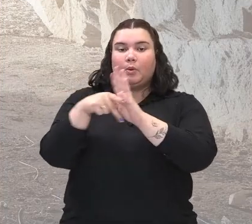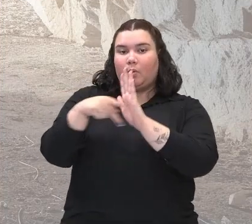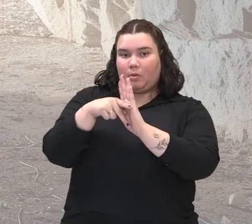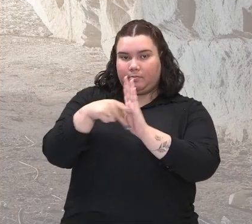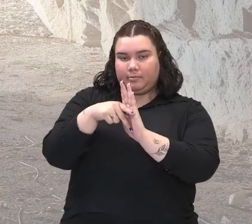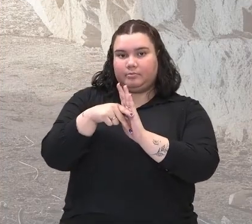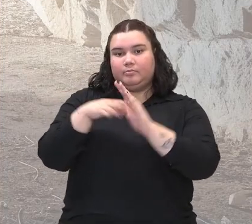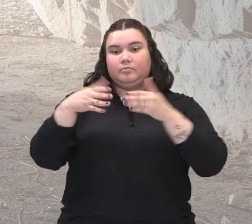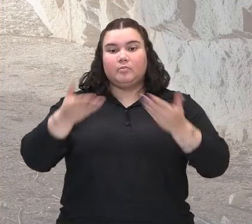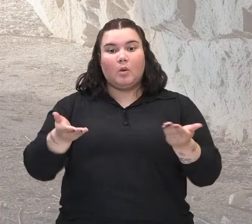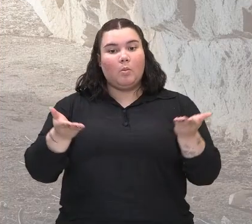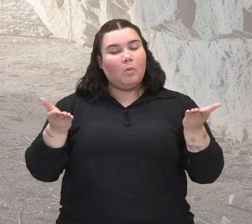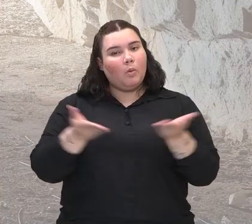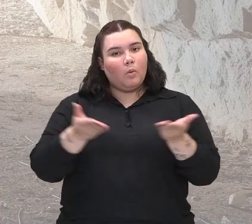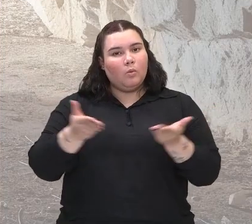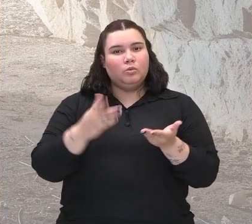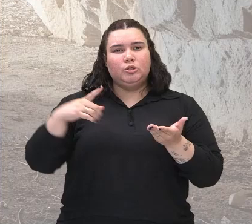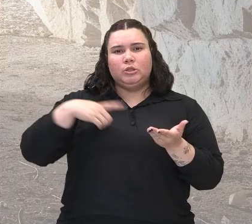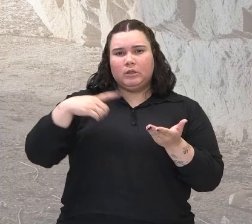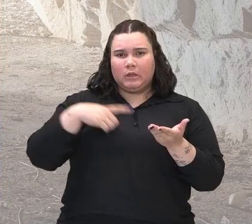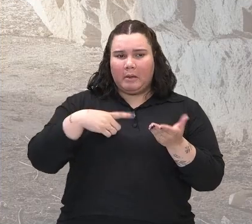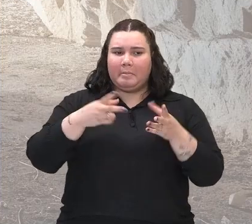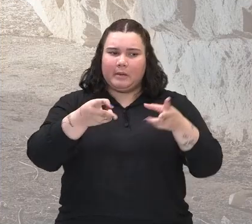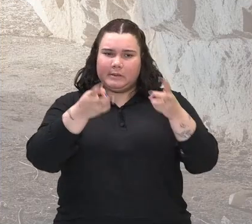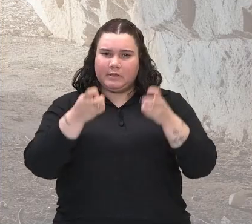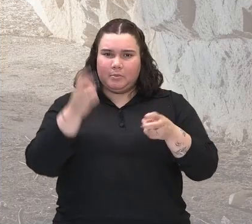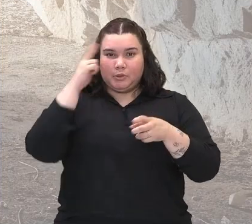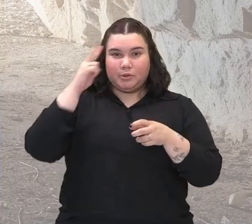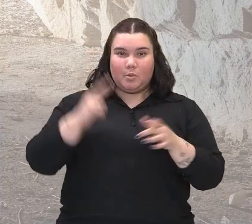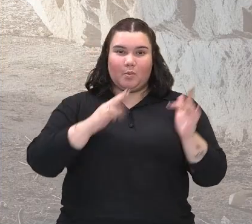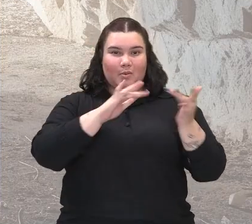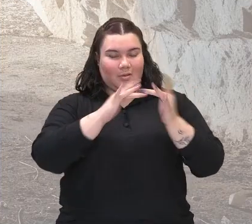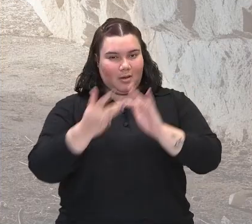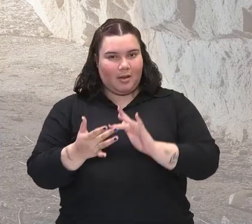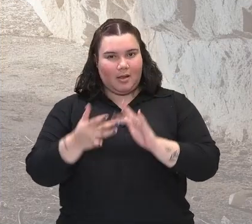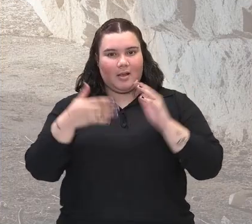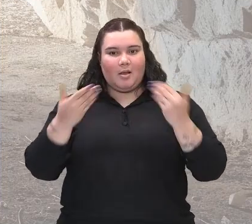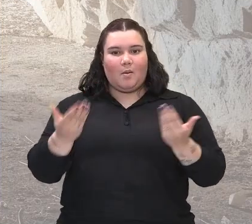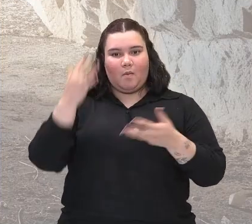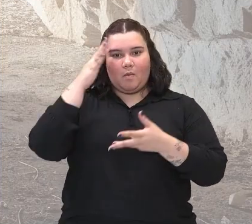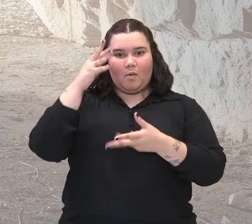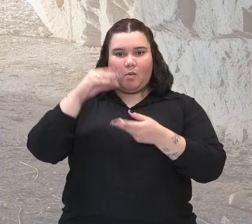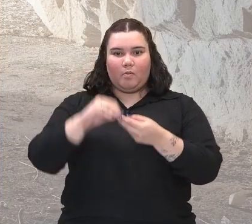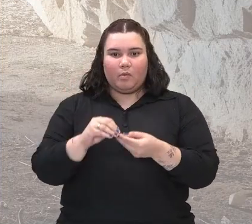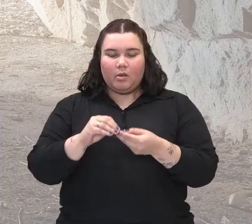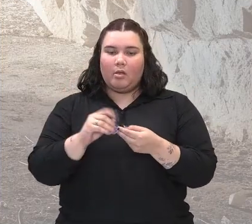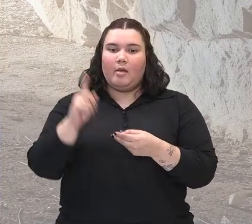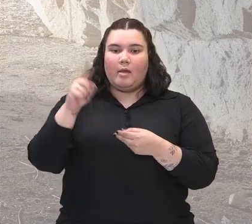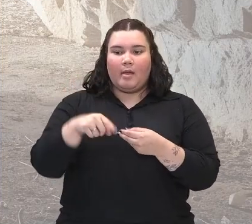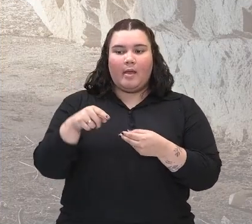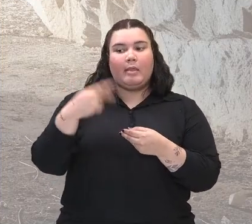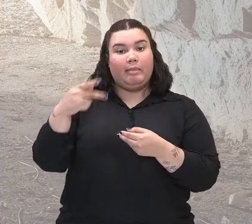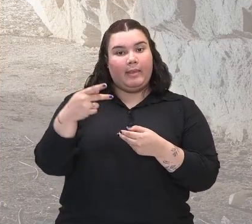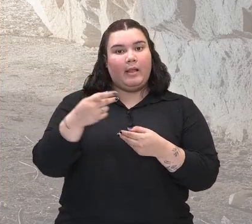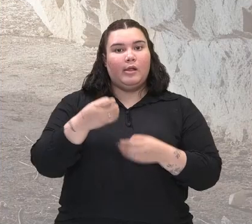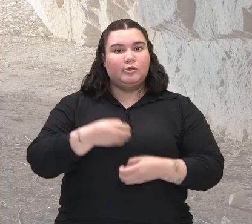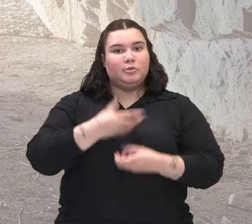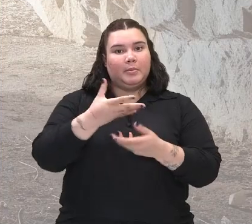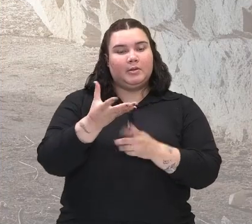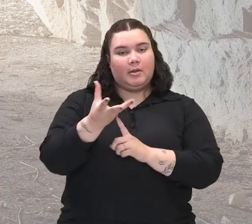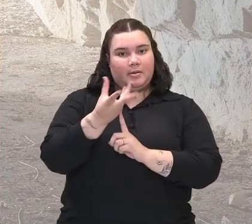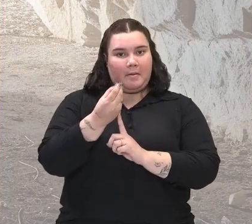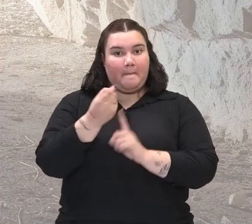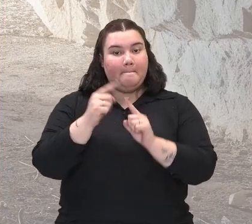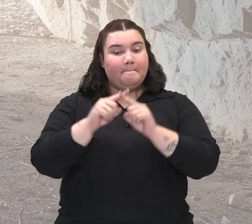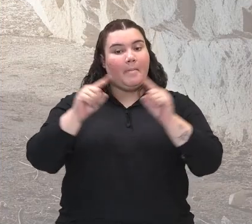né como nós temos todo um contexto histórico por trás a gente entende isso como uma produção artística e o que